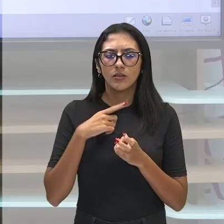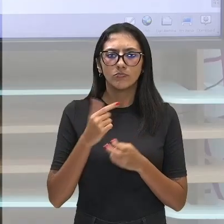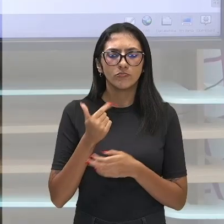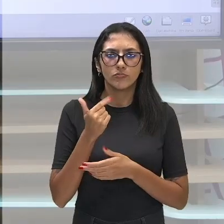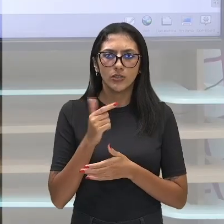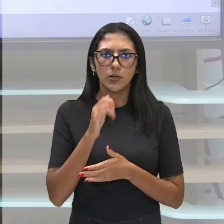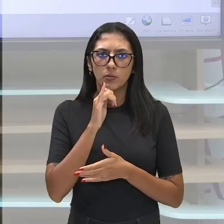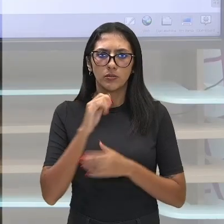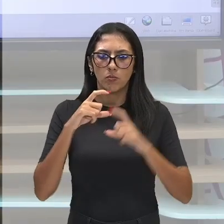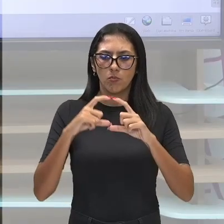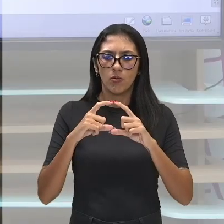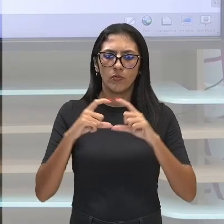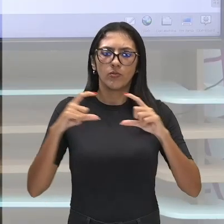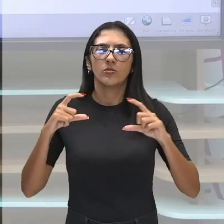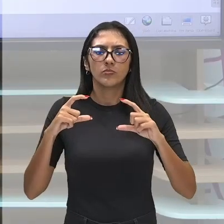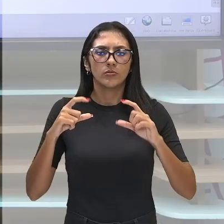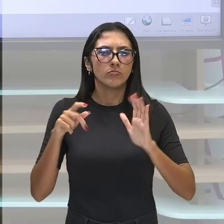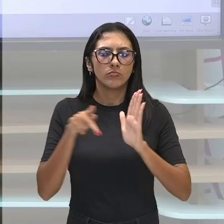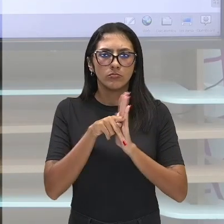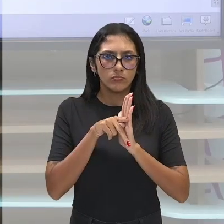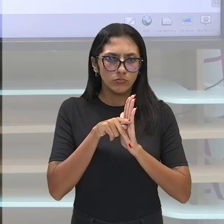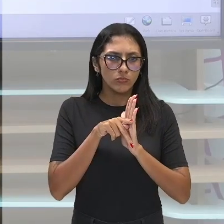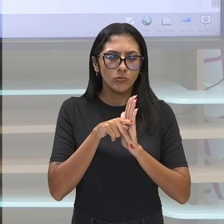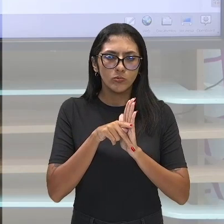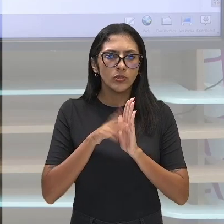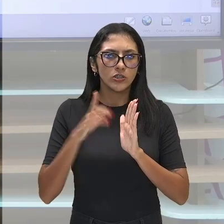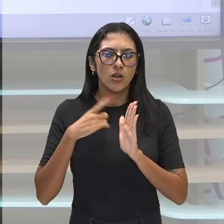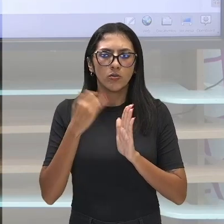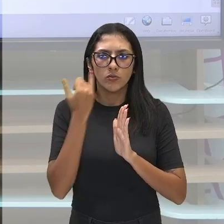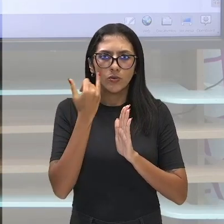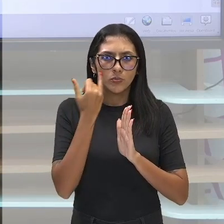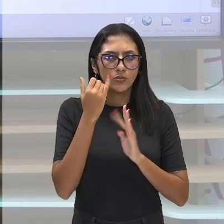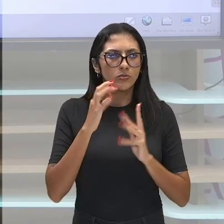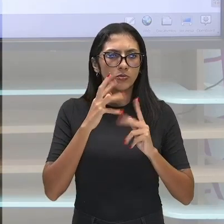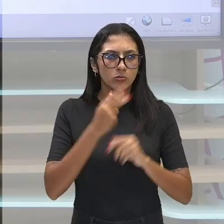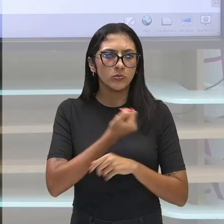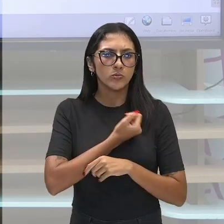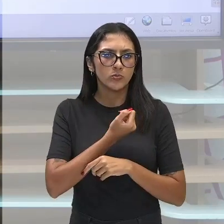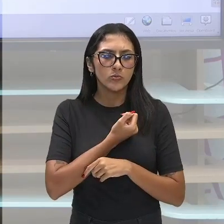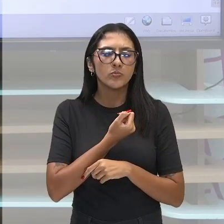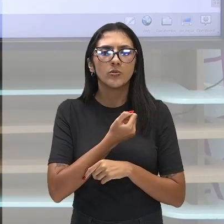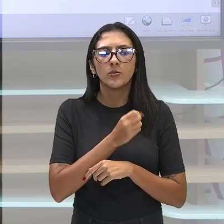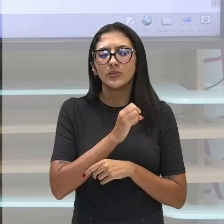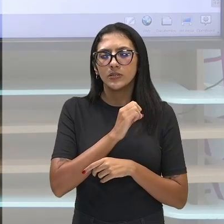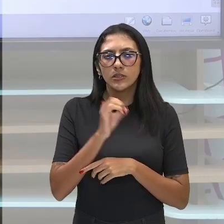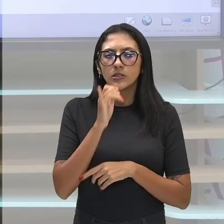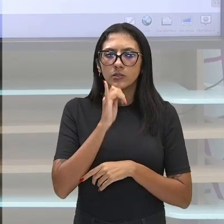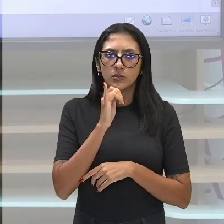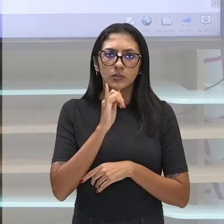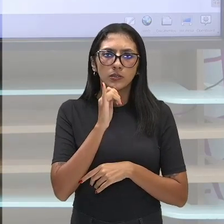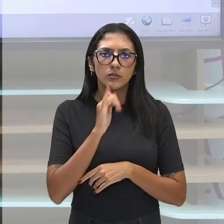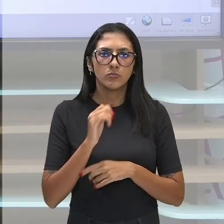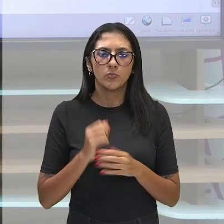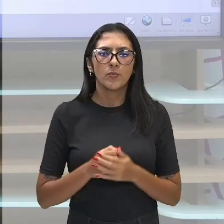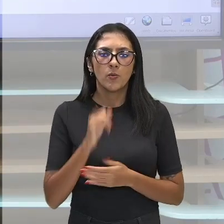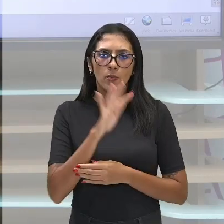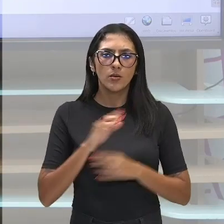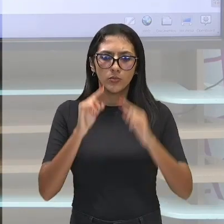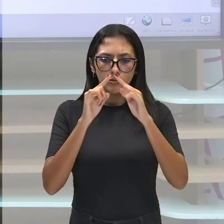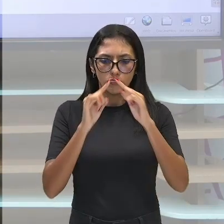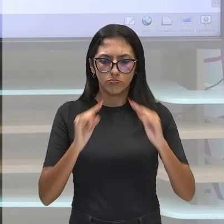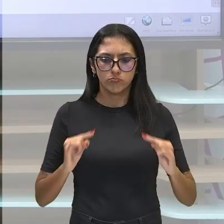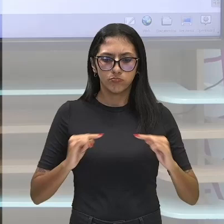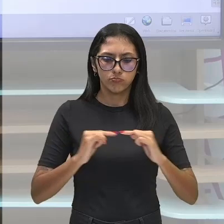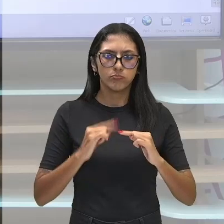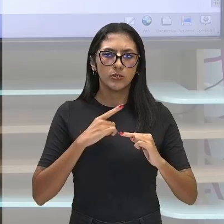calcular a altura de um triângulo isósceles, a gente vê que se a gente dividir ele ao meio, a gente consegue obter um triângulo